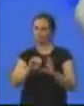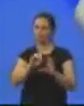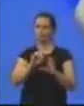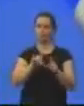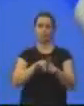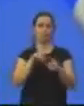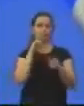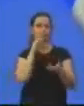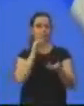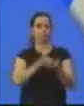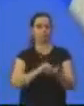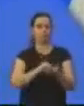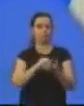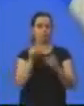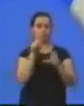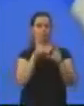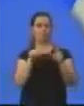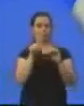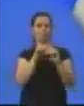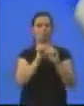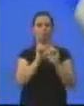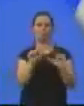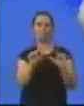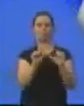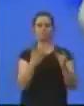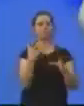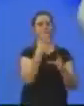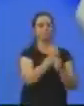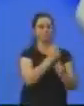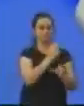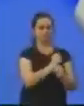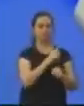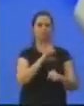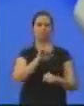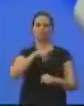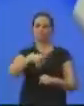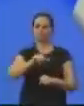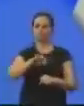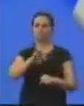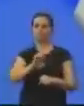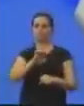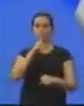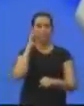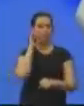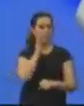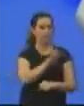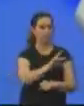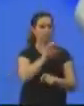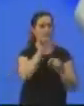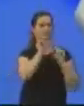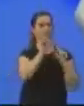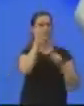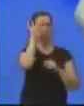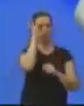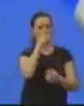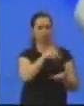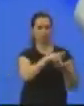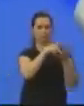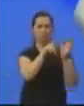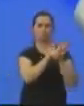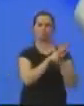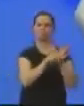um buraco. Tá, tem um buraco. Vamos calcular o limite e vamos ver o que acontece. Contínua ela não é, porque ela tem um